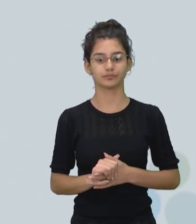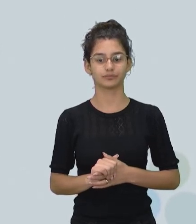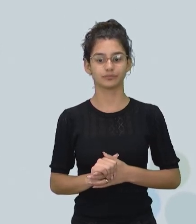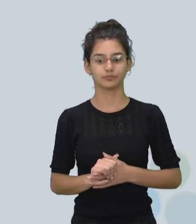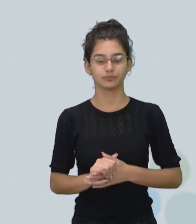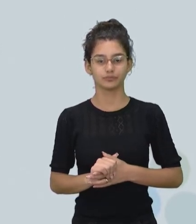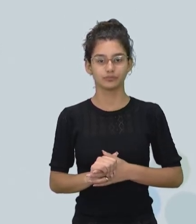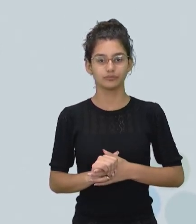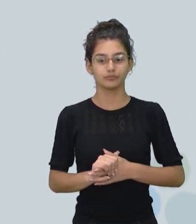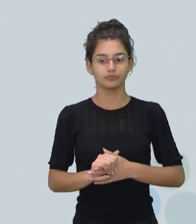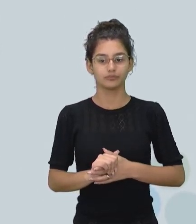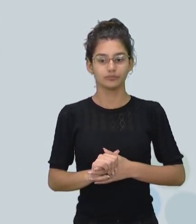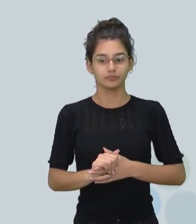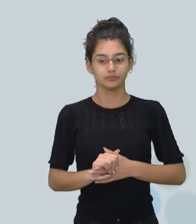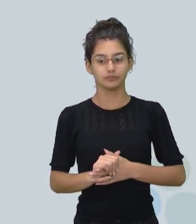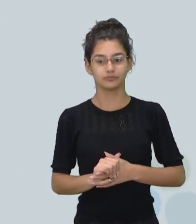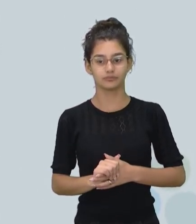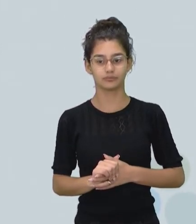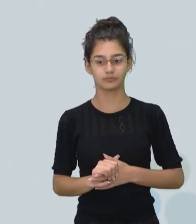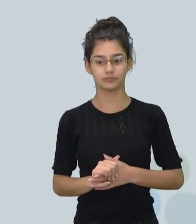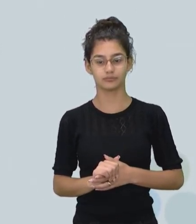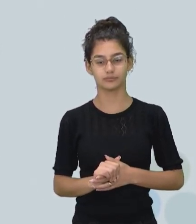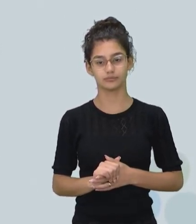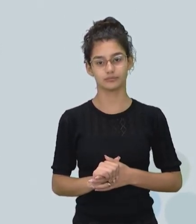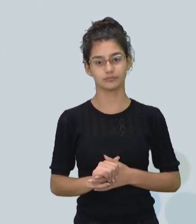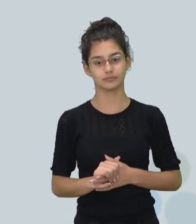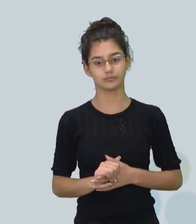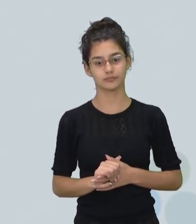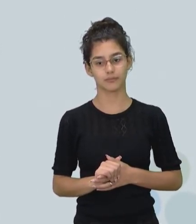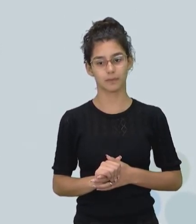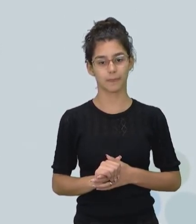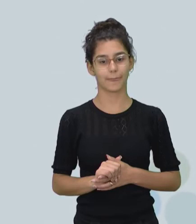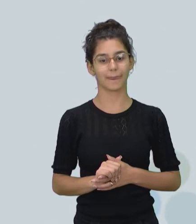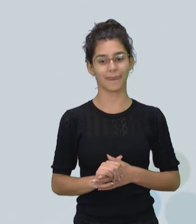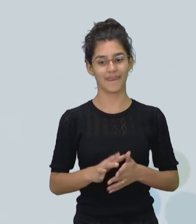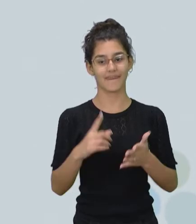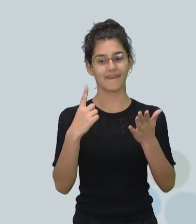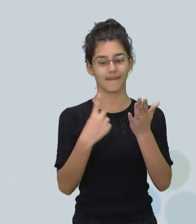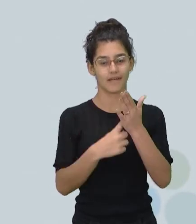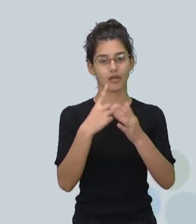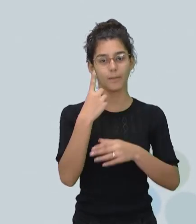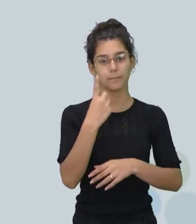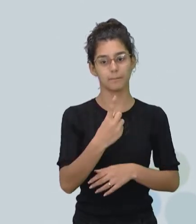Aqui. Aí nós temos o Tratado de Tordesilhas em